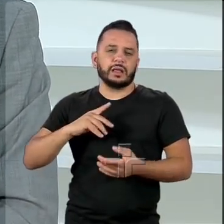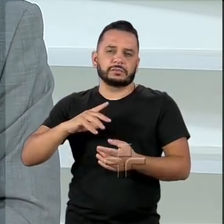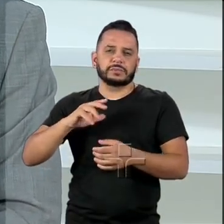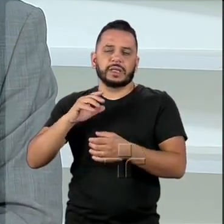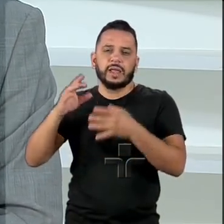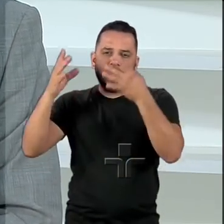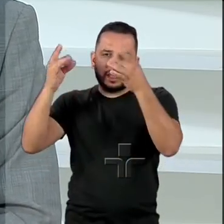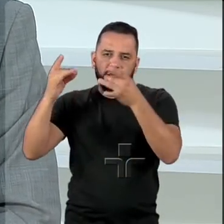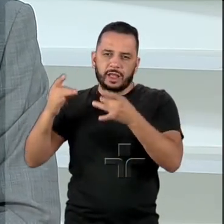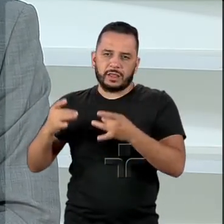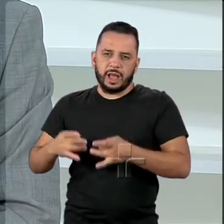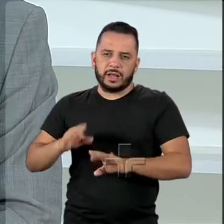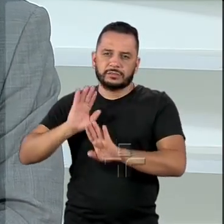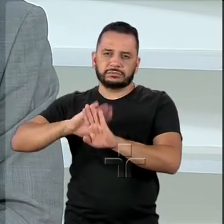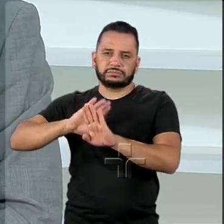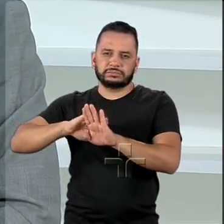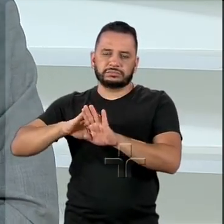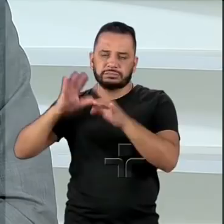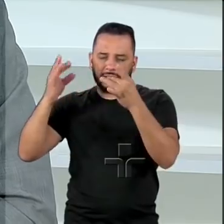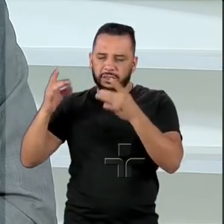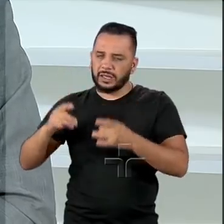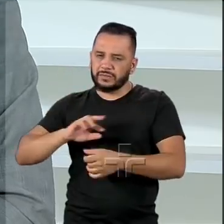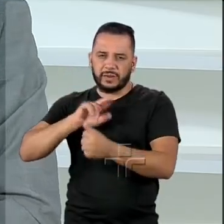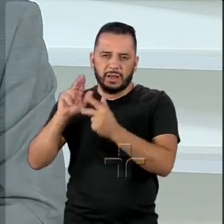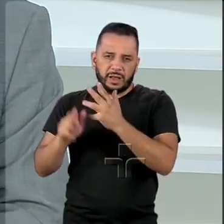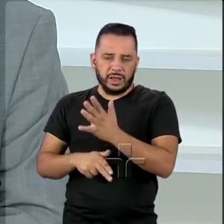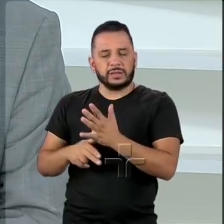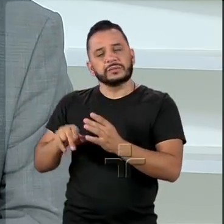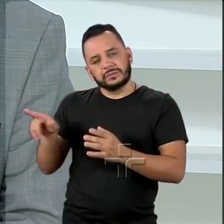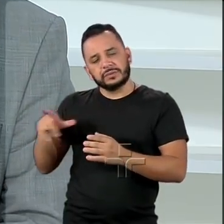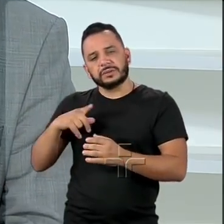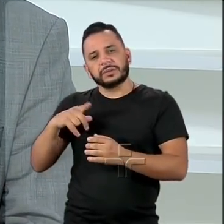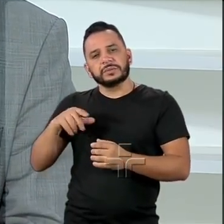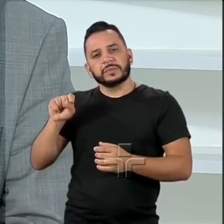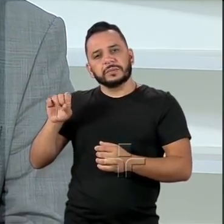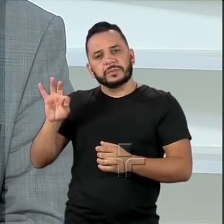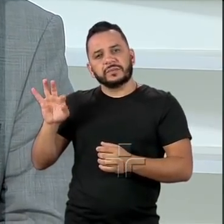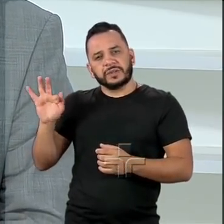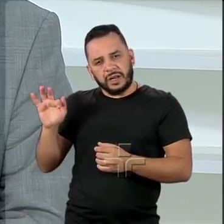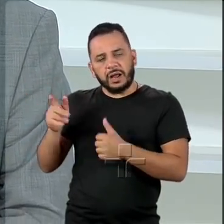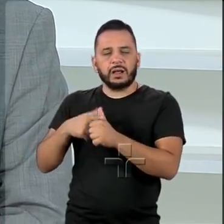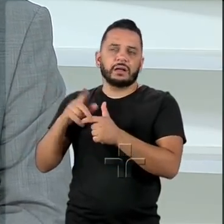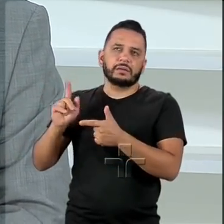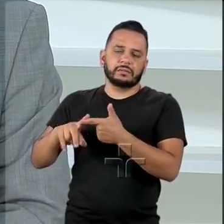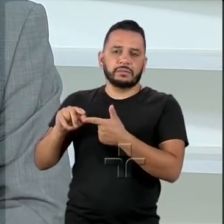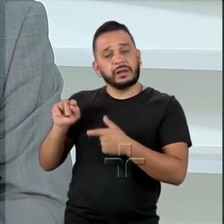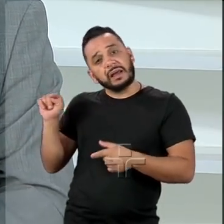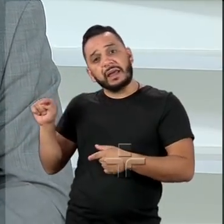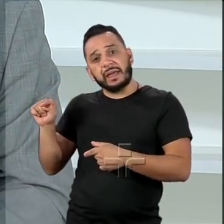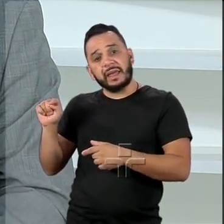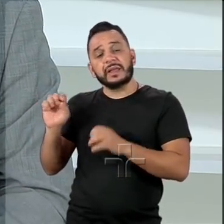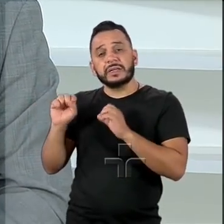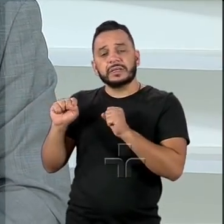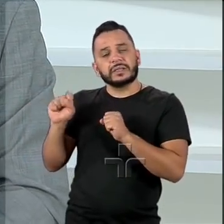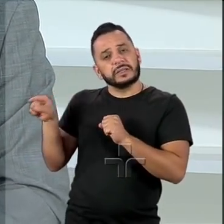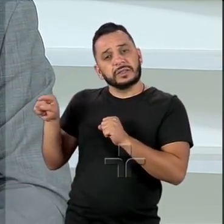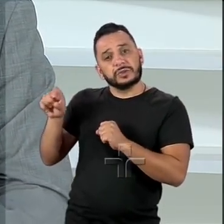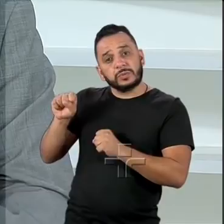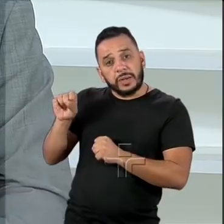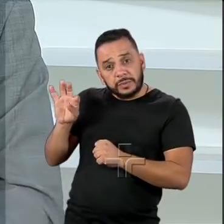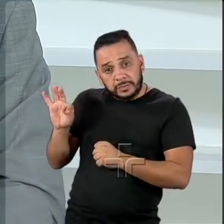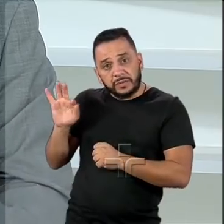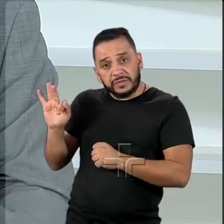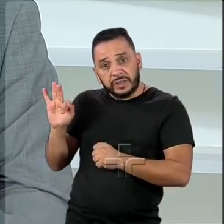questões da estrutura do Poder Judiciário, da competência do Supremo, se o Supremo deveria ou não deveria receber